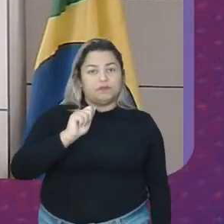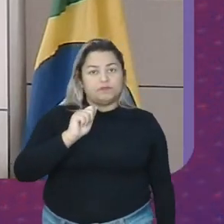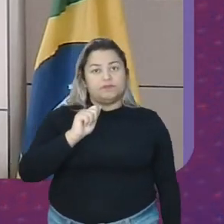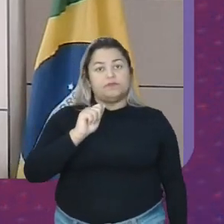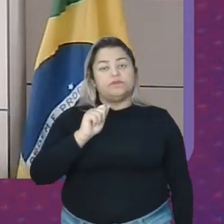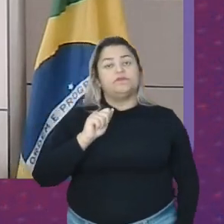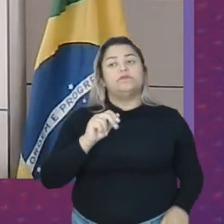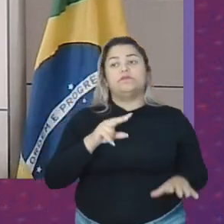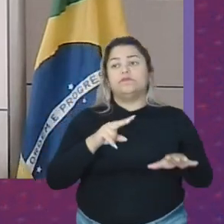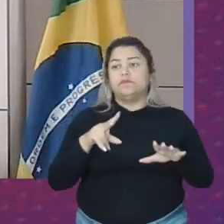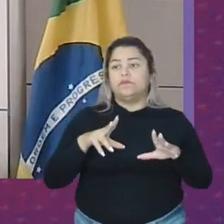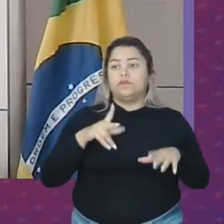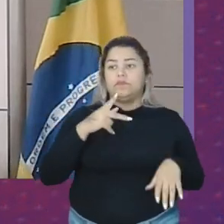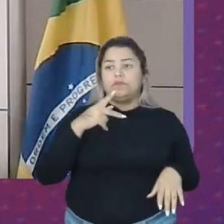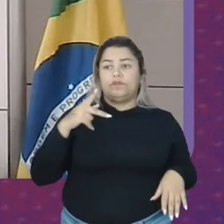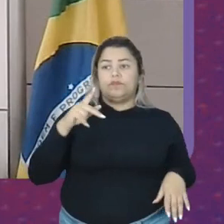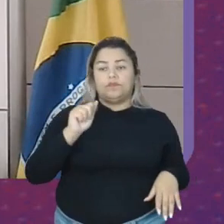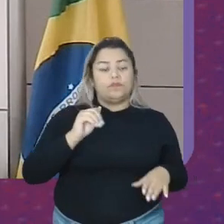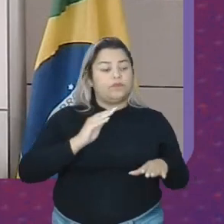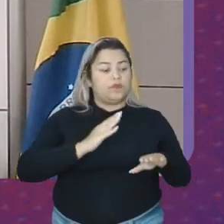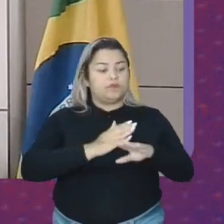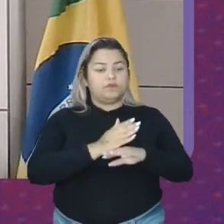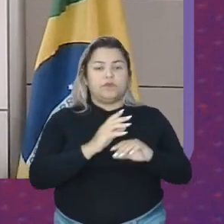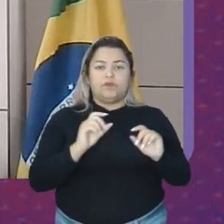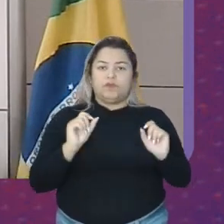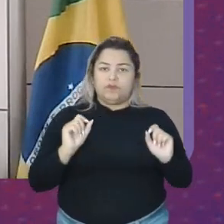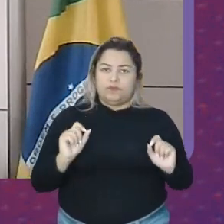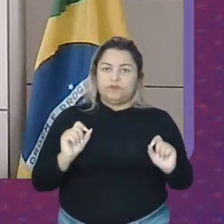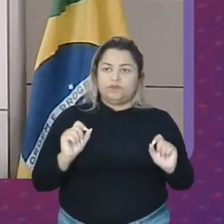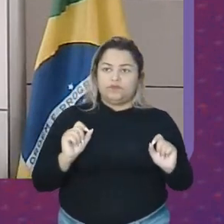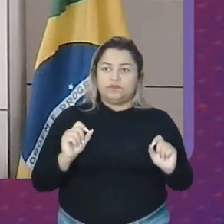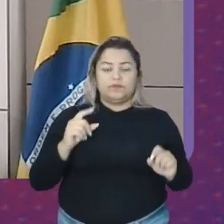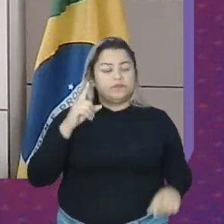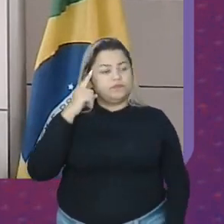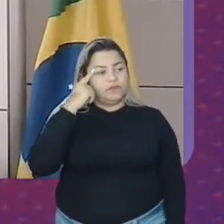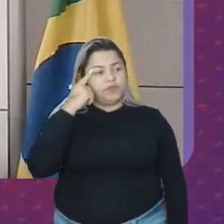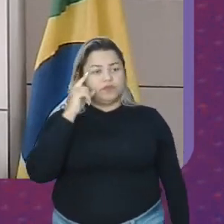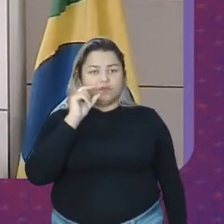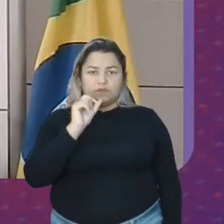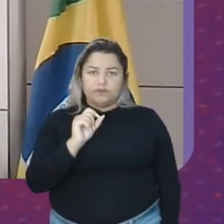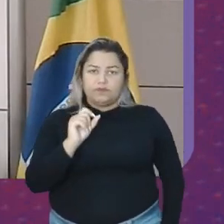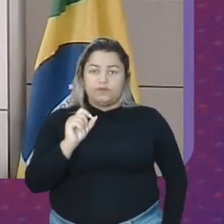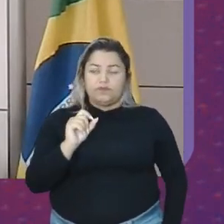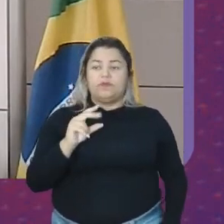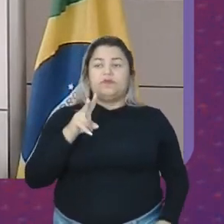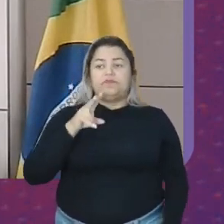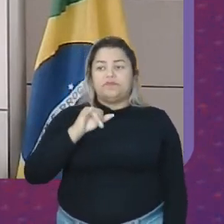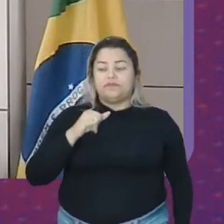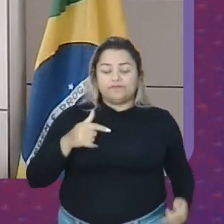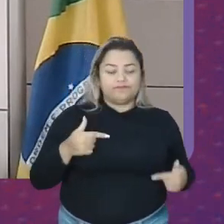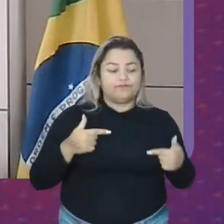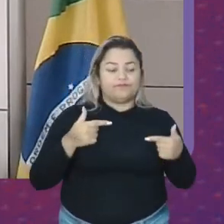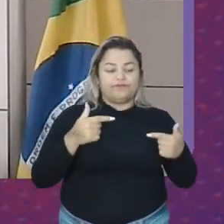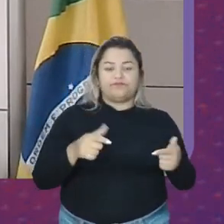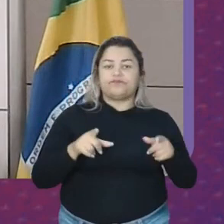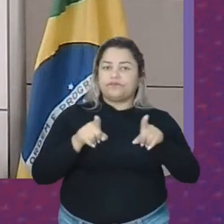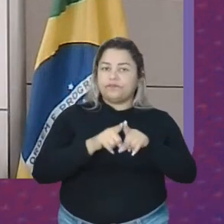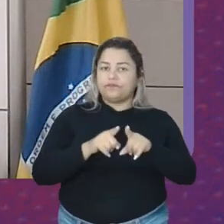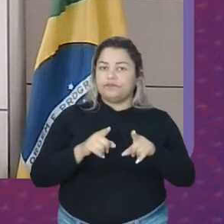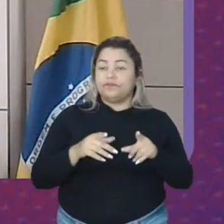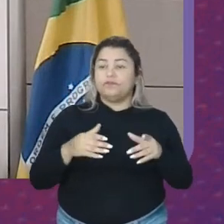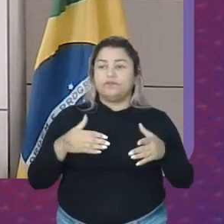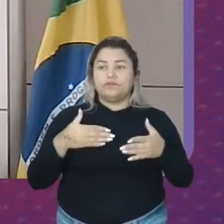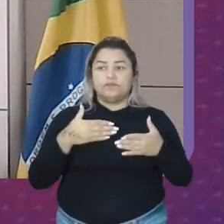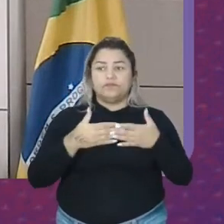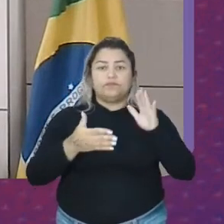inteira, é o PPA participativo. Imagino que vai ser um grande desafio frente a